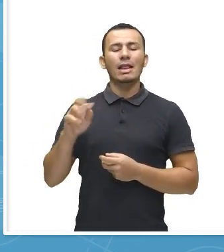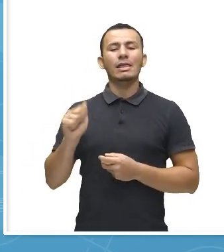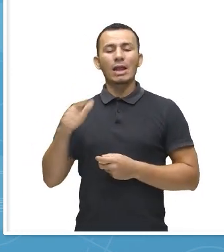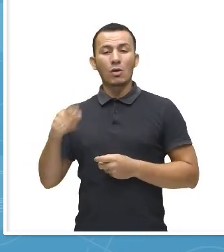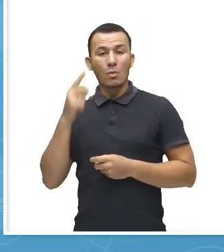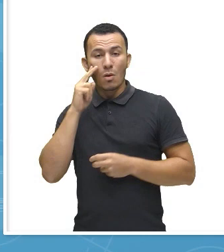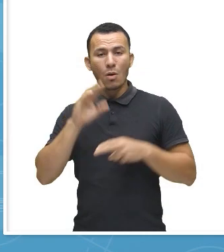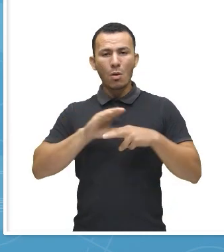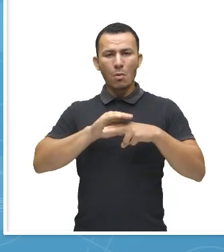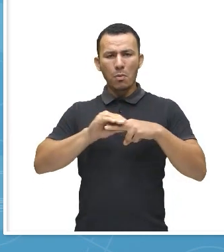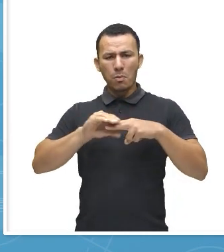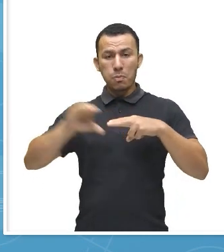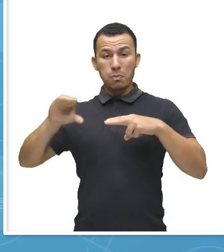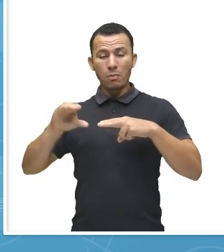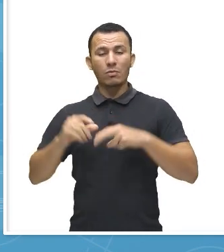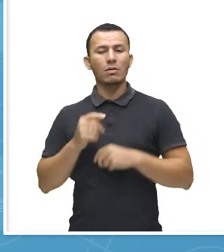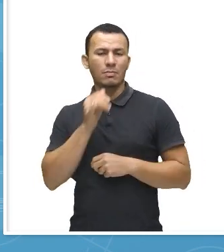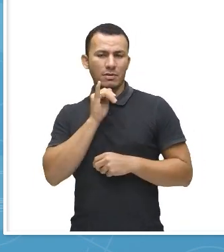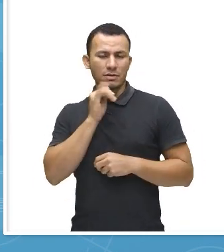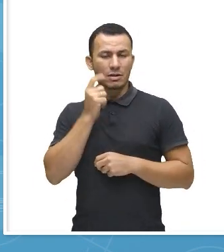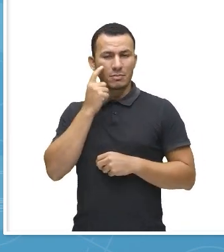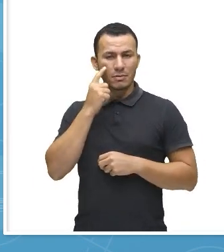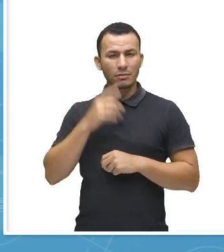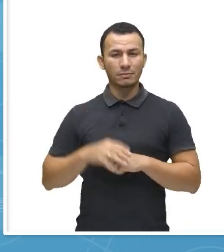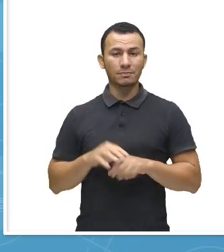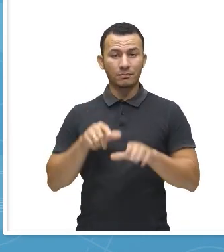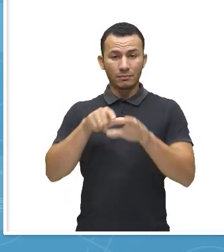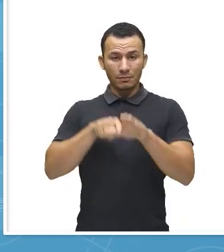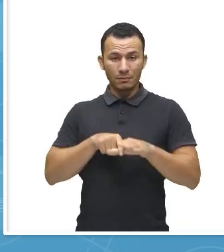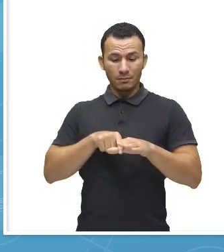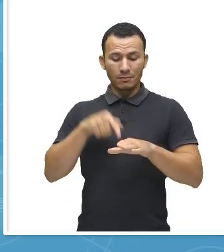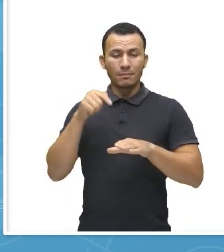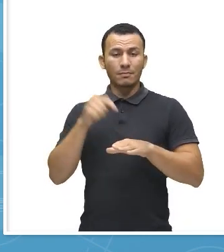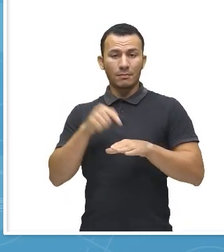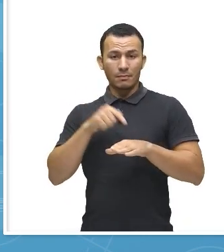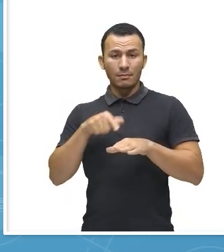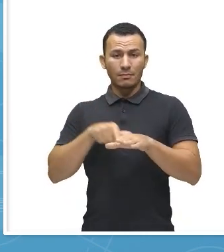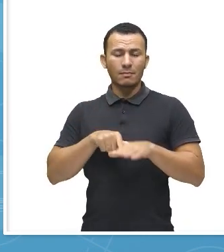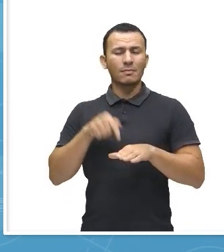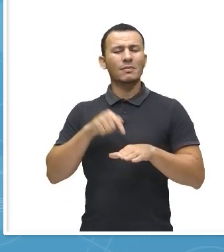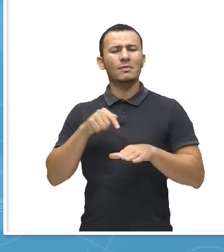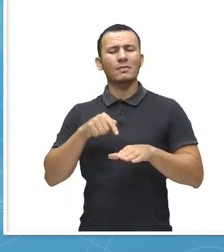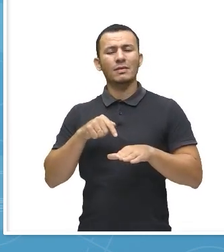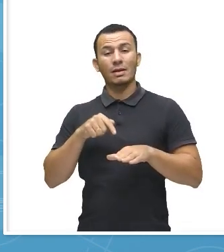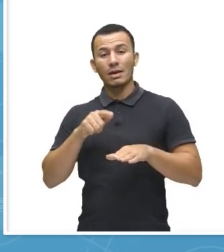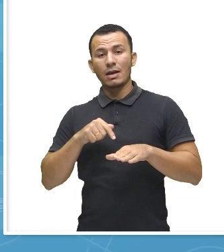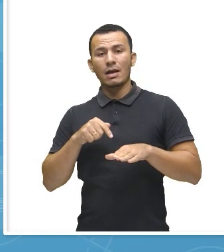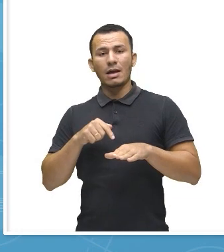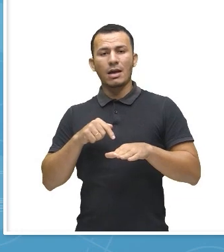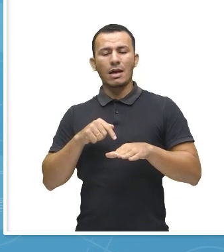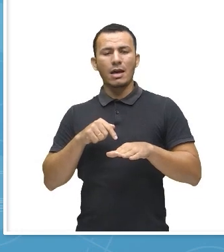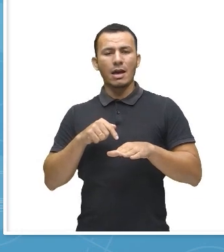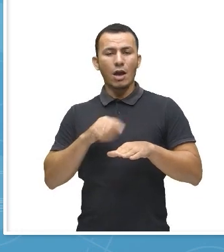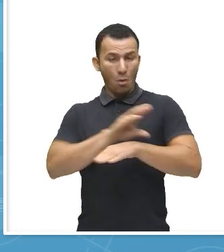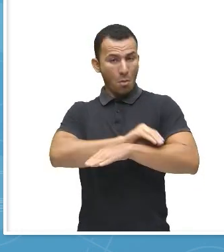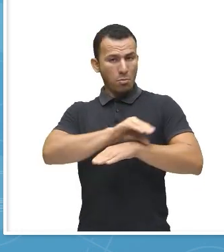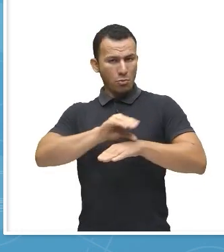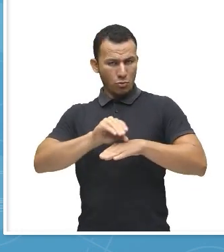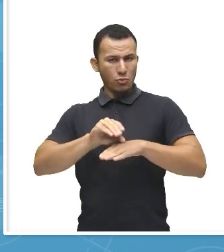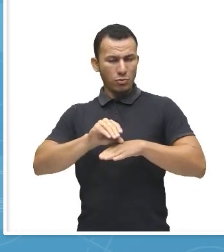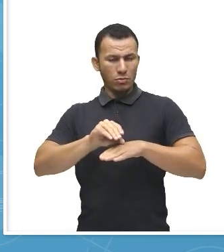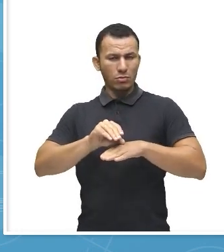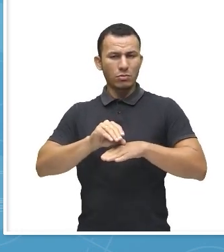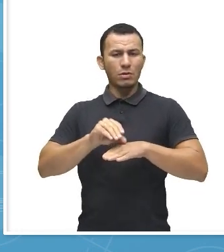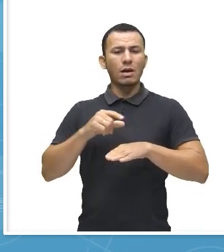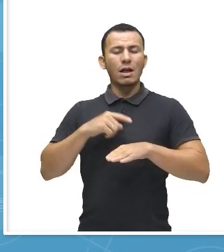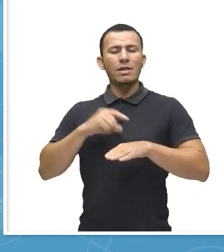só. Nessa região aqui, ó, onde a gente tem basicamente onde finaliza um músculo, e aí ele